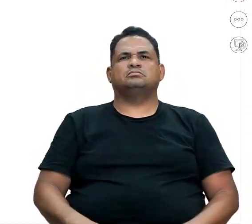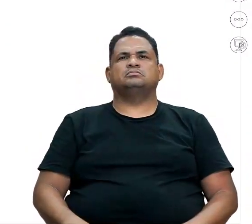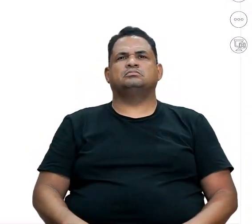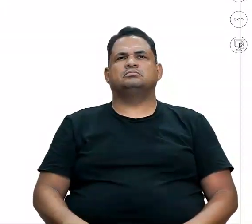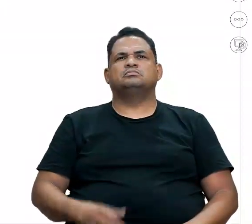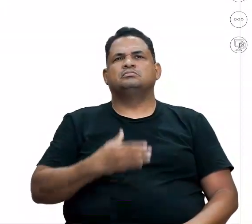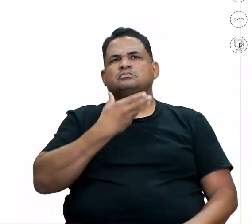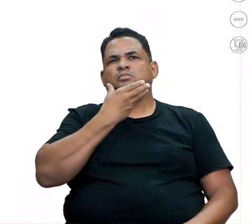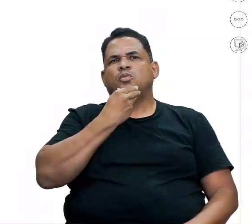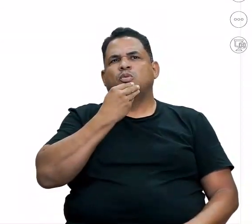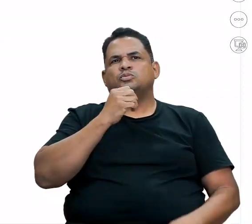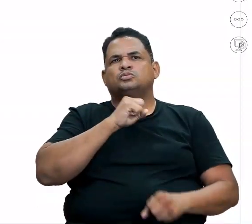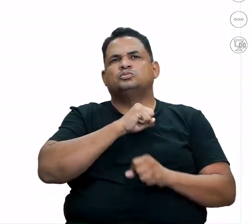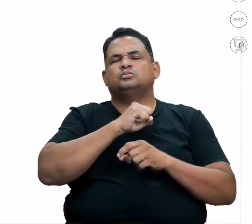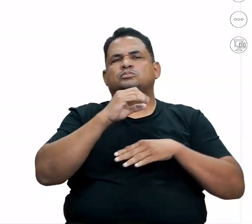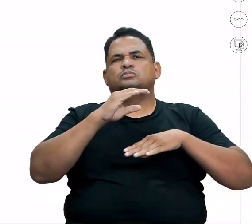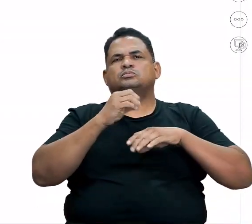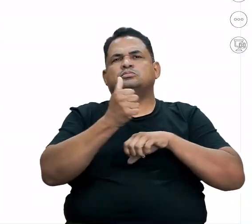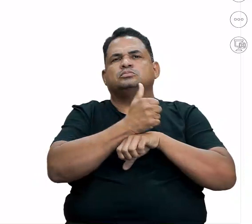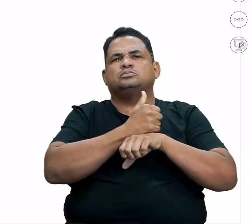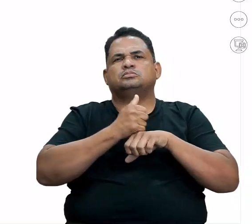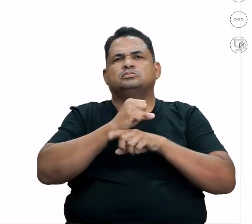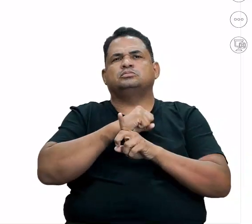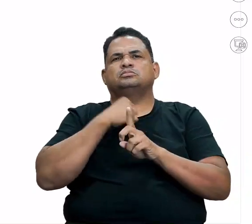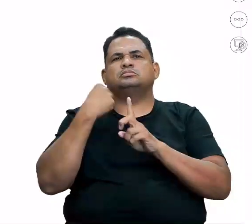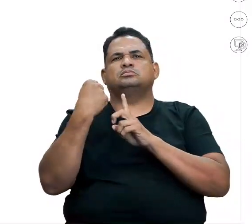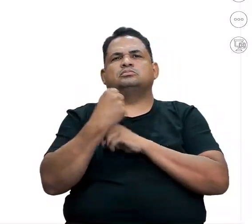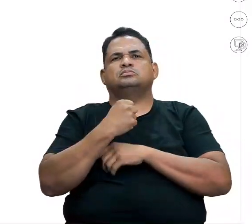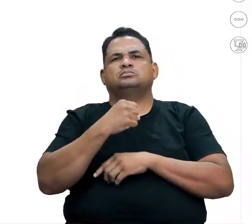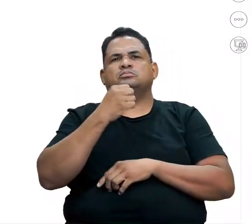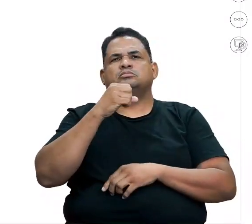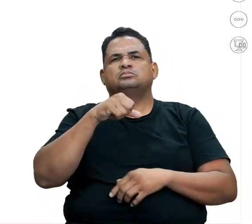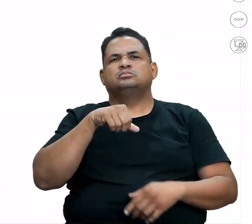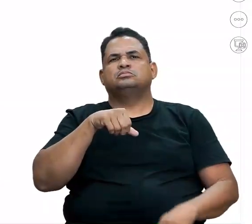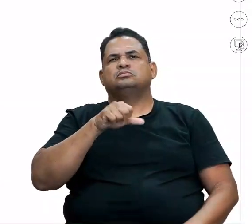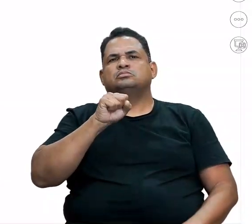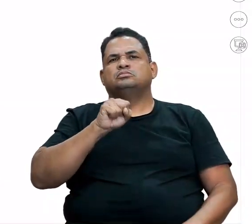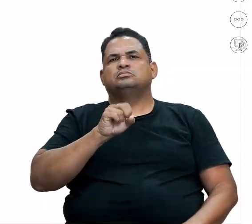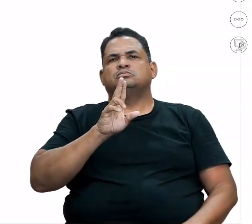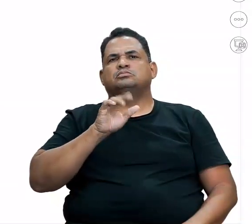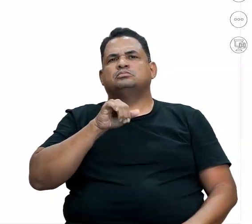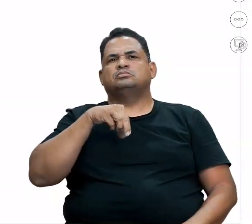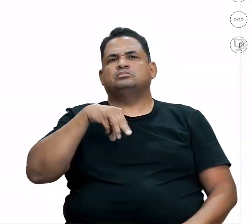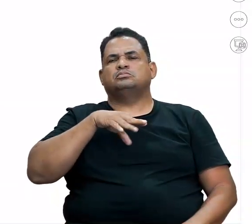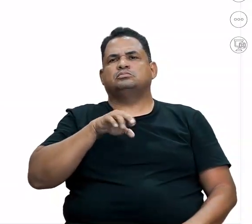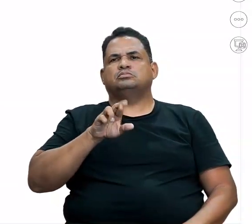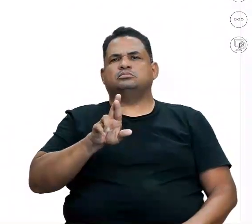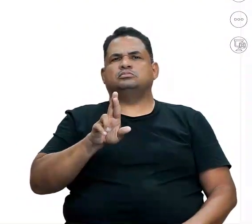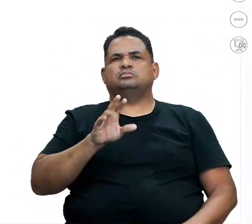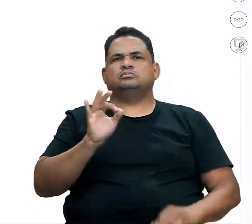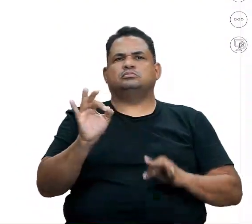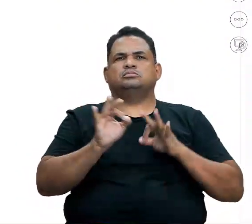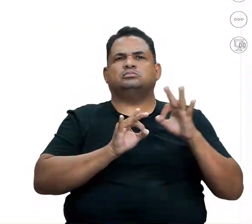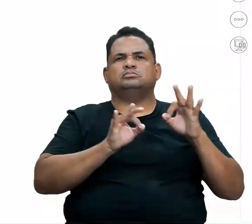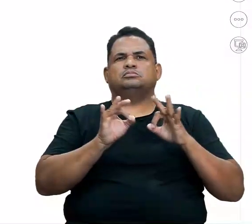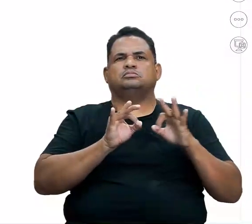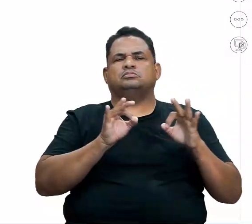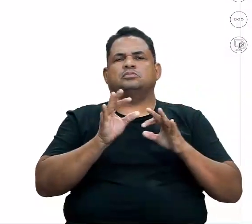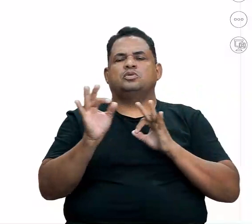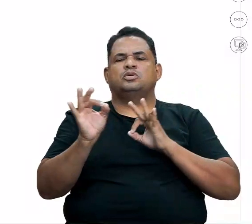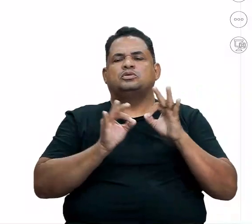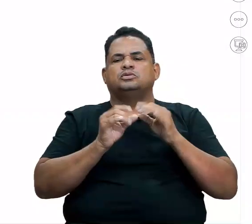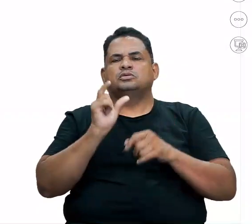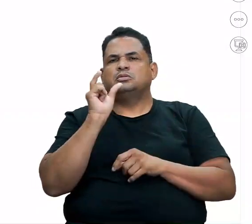esse sociólogo americano, que é o Graham Sumner, tá? Ele criou esse termo,